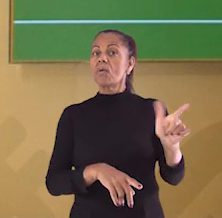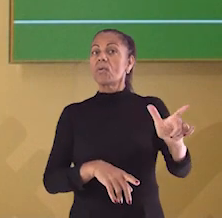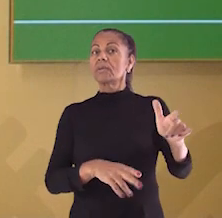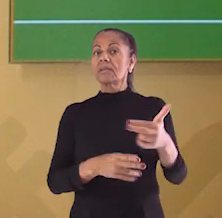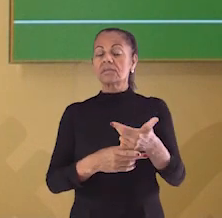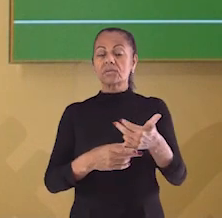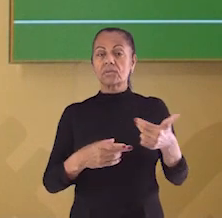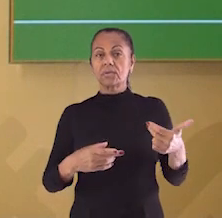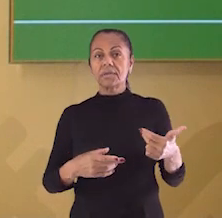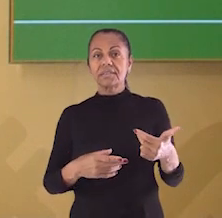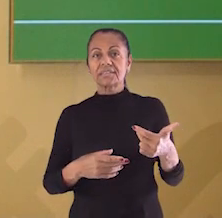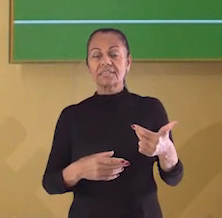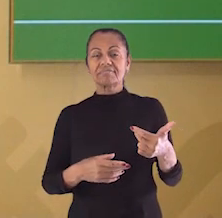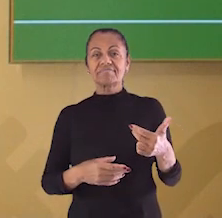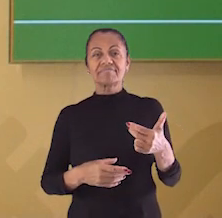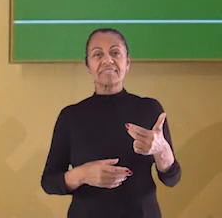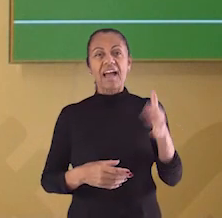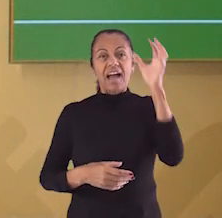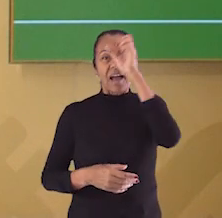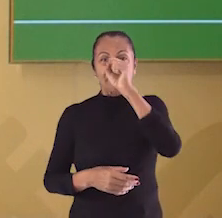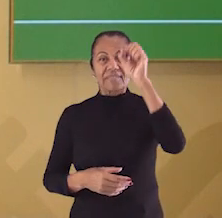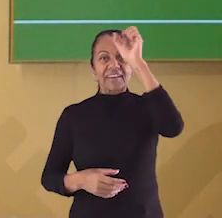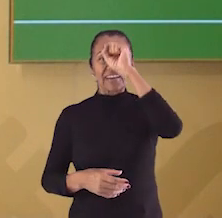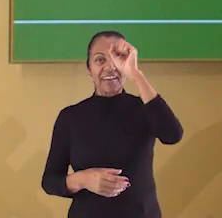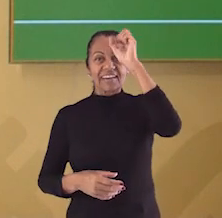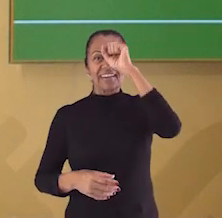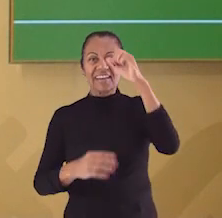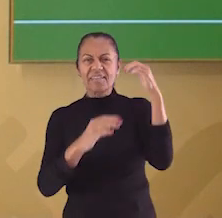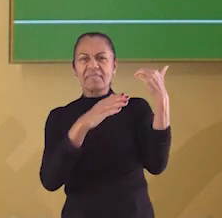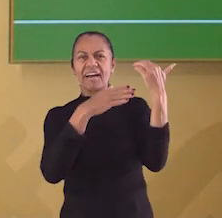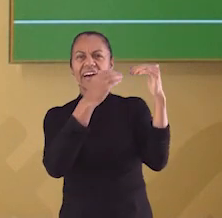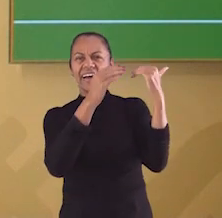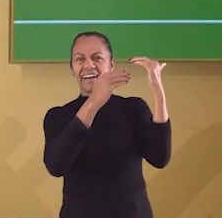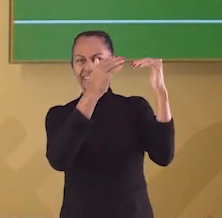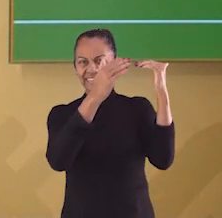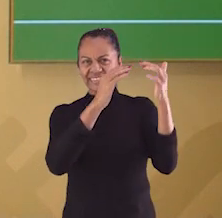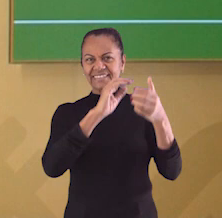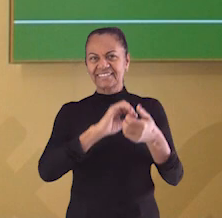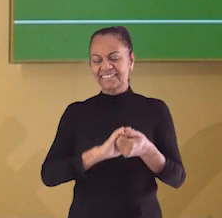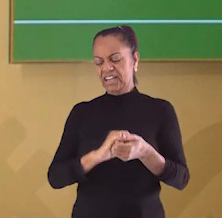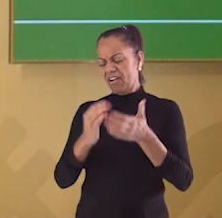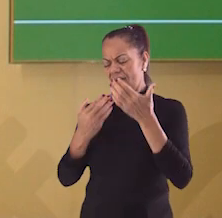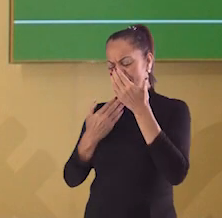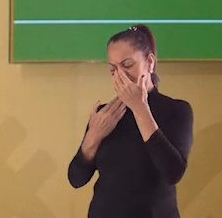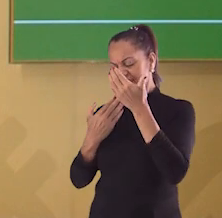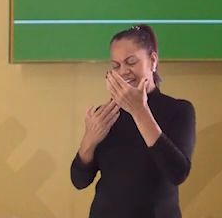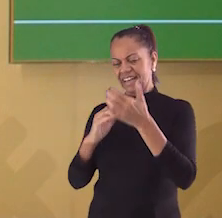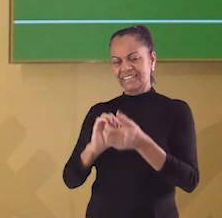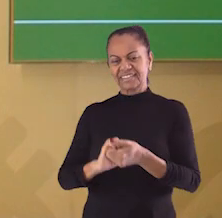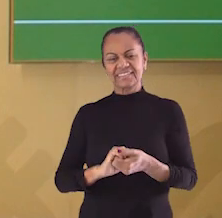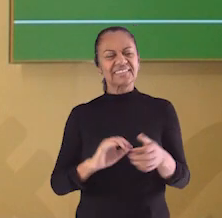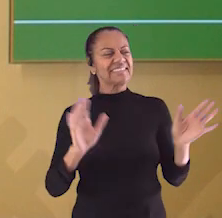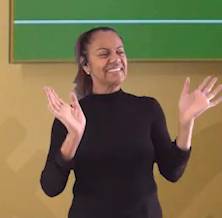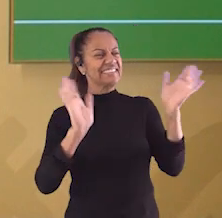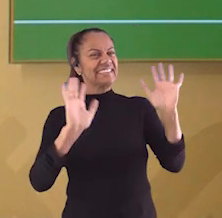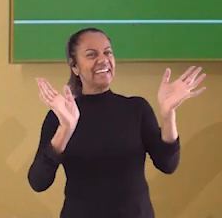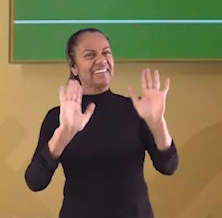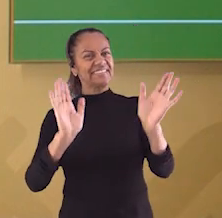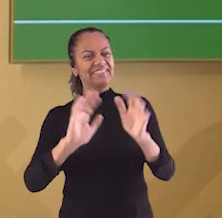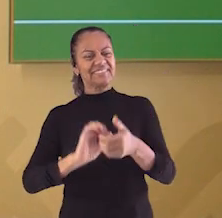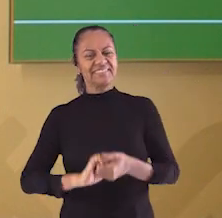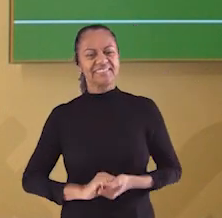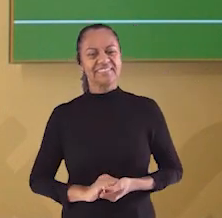construir outras coisas, tá? Principalmente conhecimento. Tudo bem? Muito obrigado.